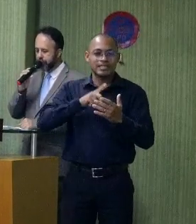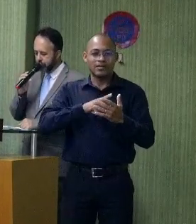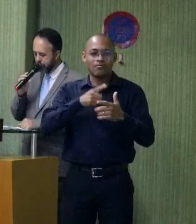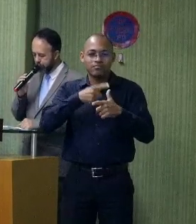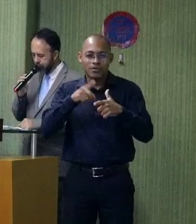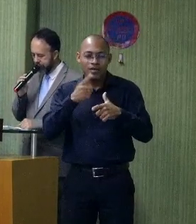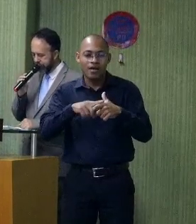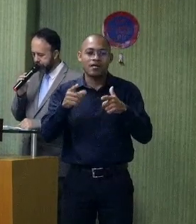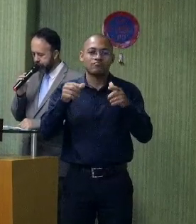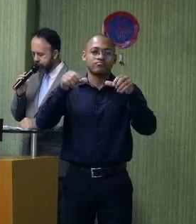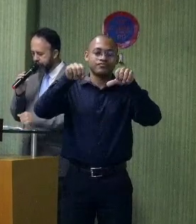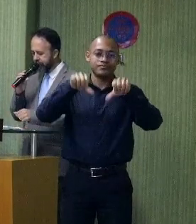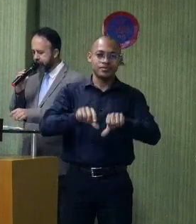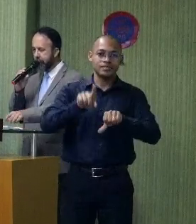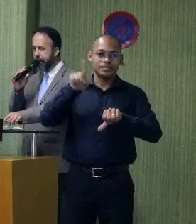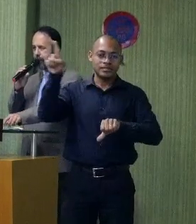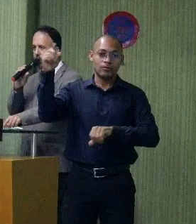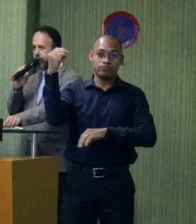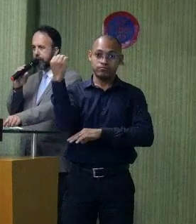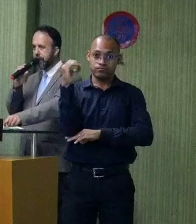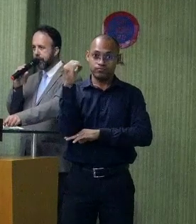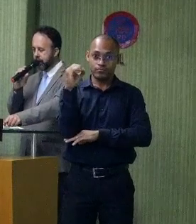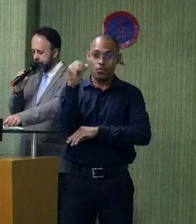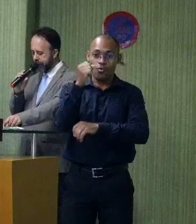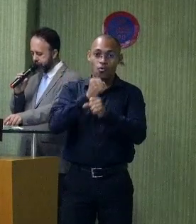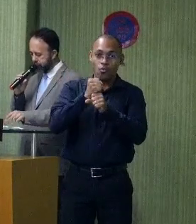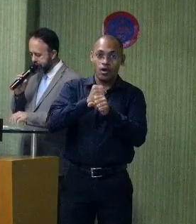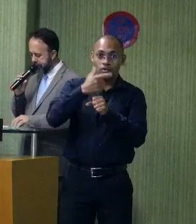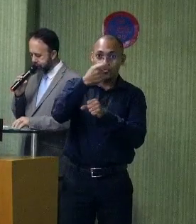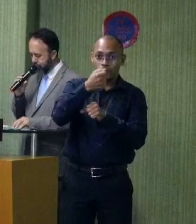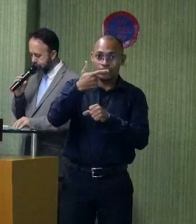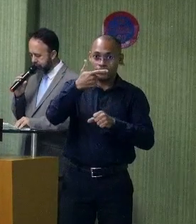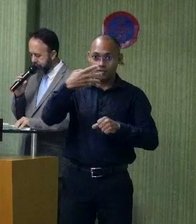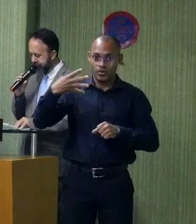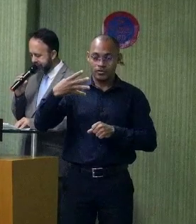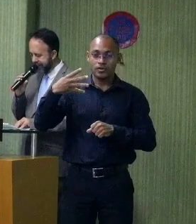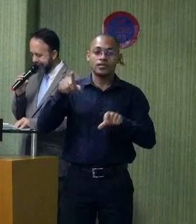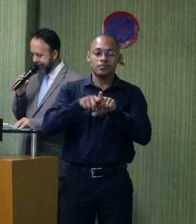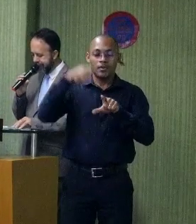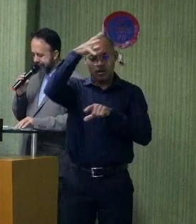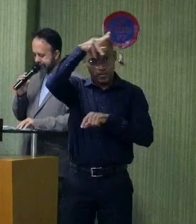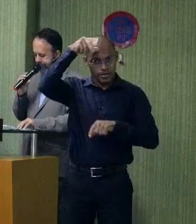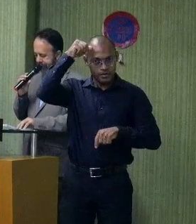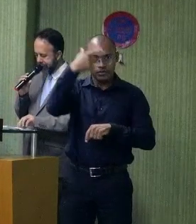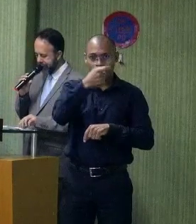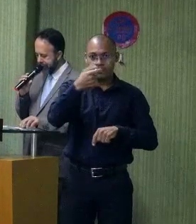Grande do Sul 2024 e do Amazonas 2023